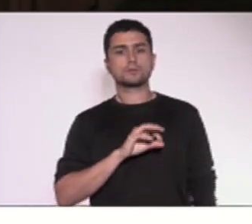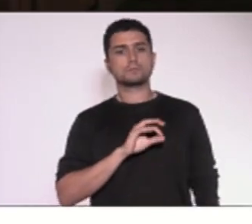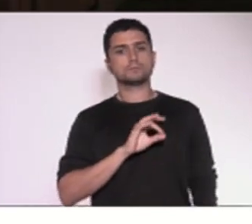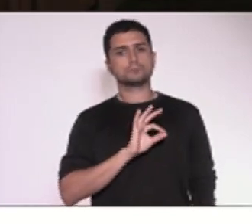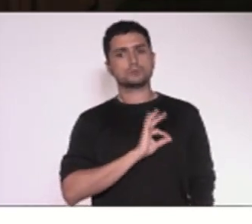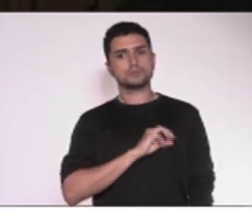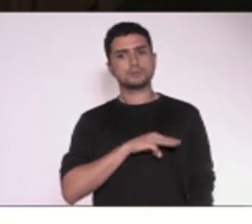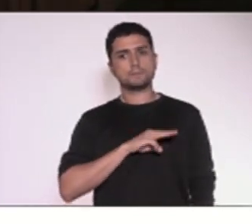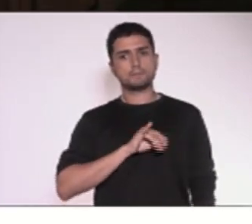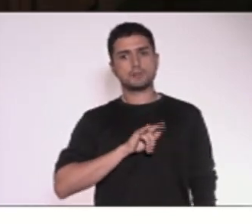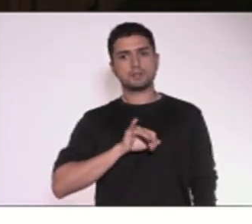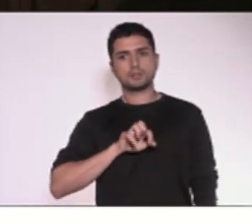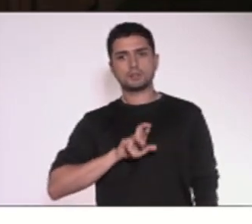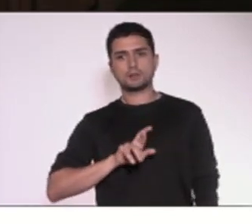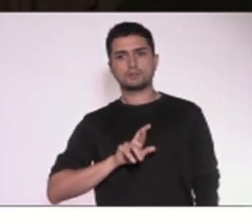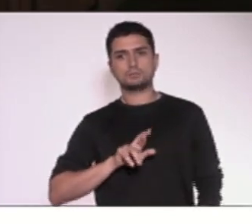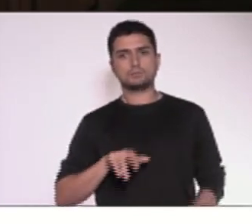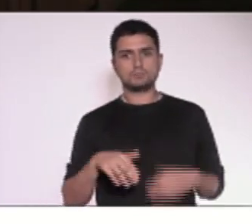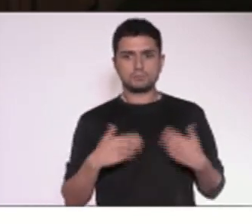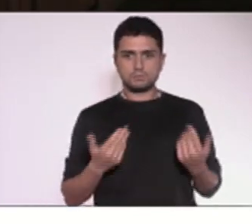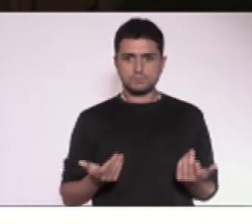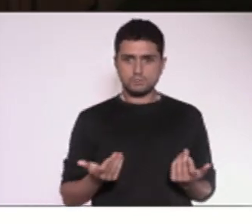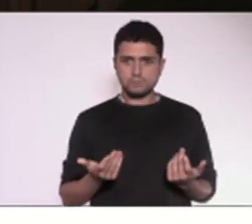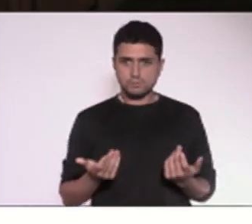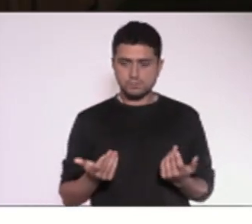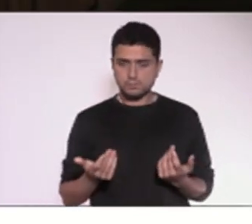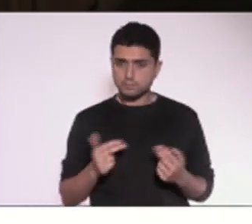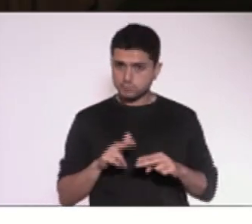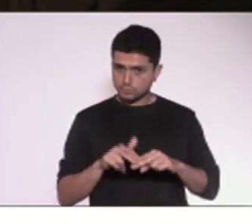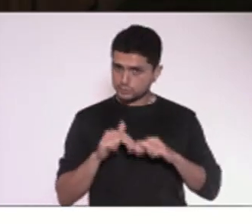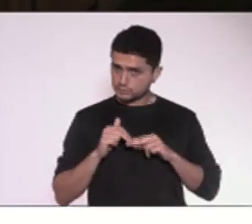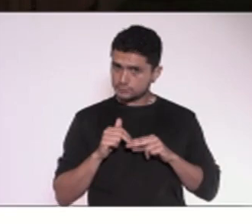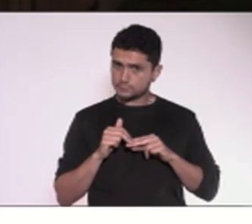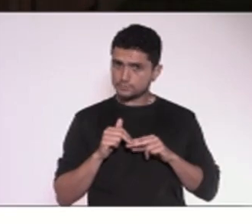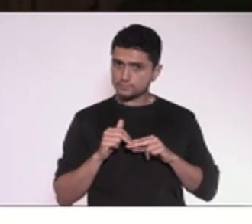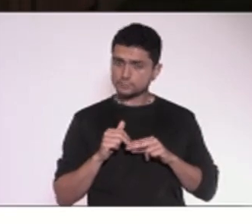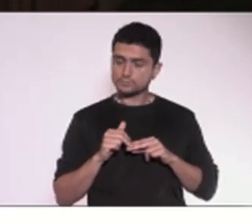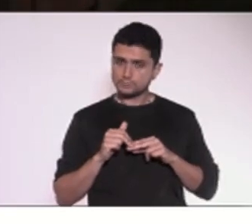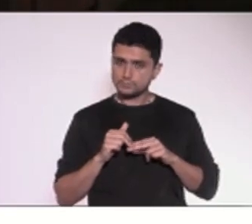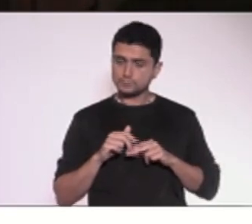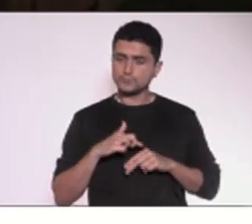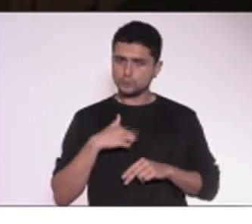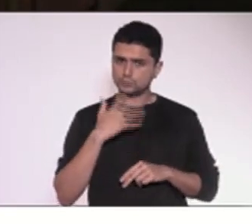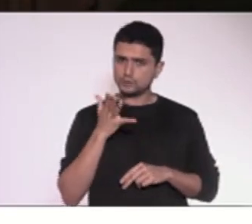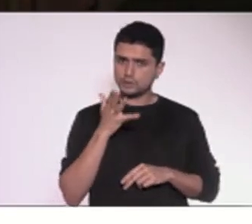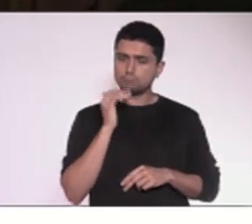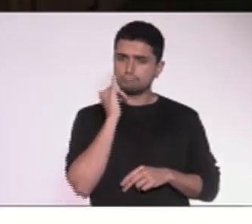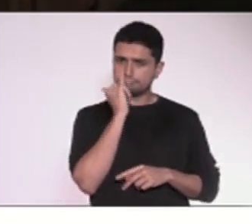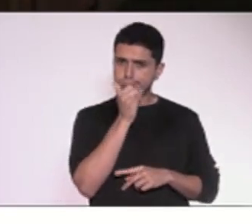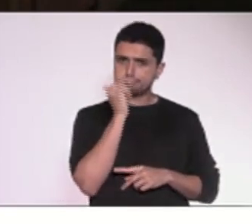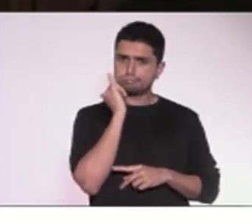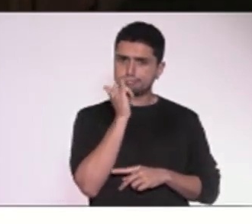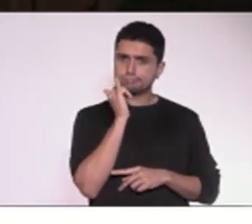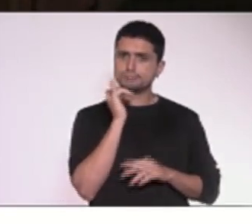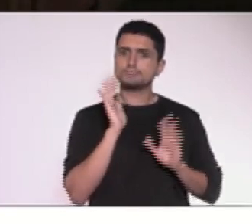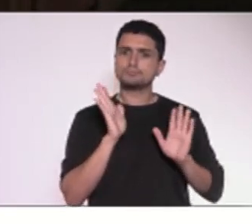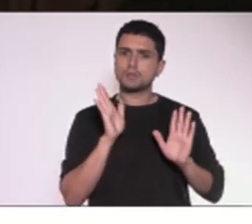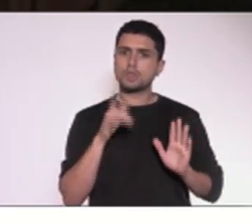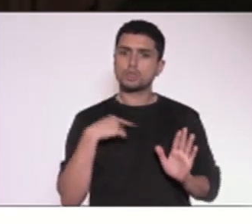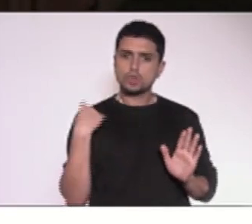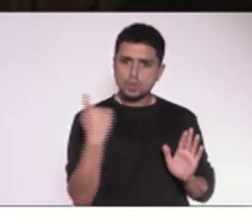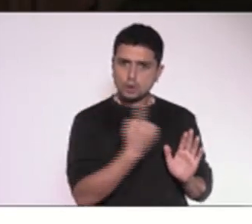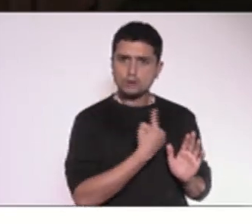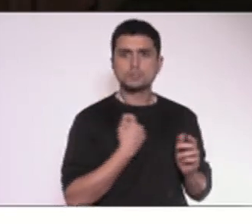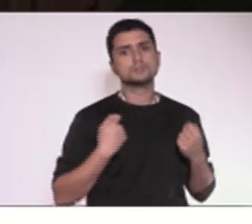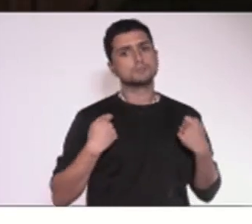E é por isso que eu disse recentemente que nós precisamos levar